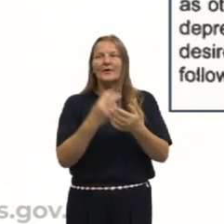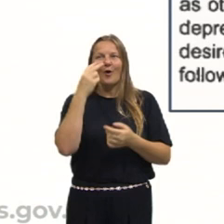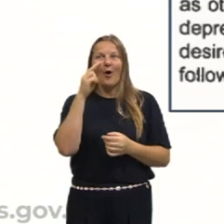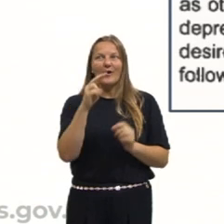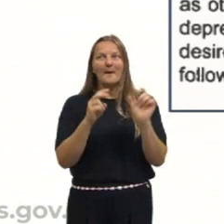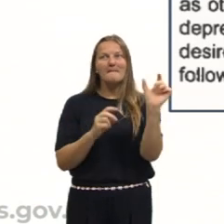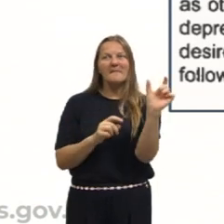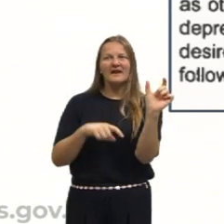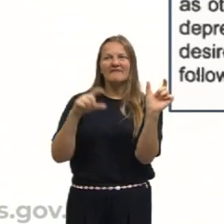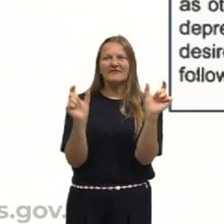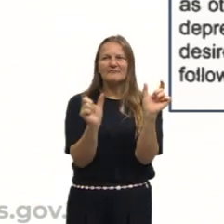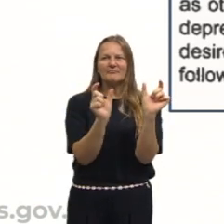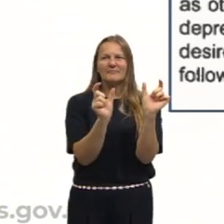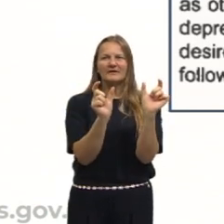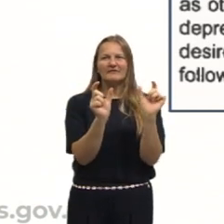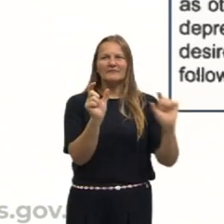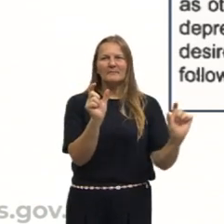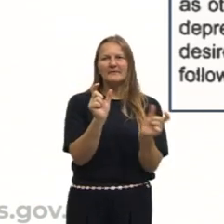Instagram